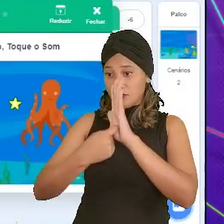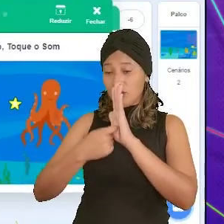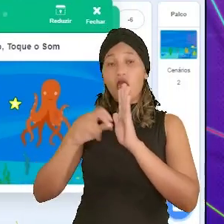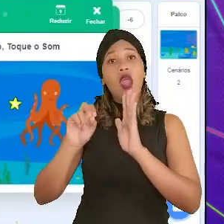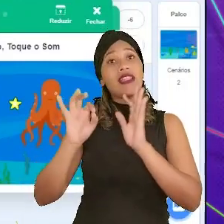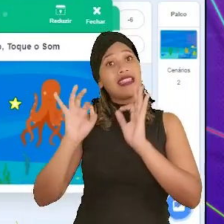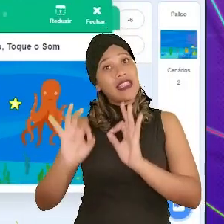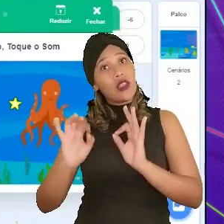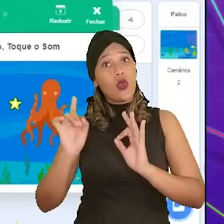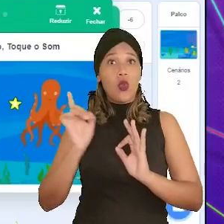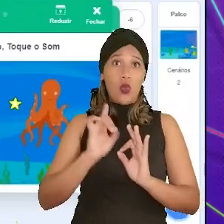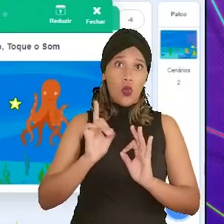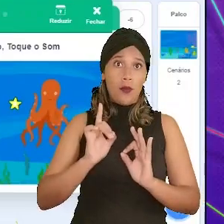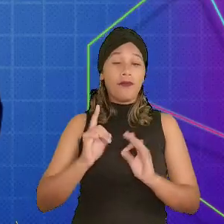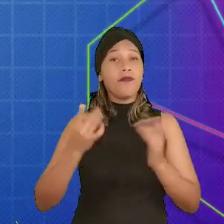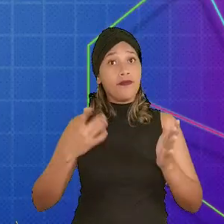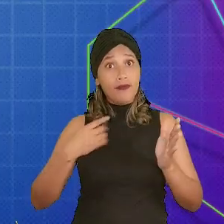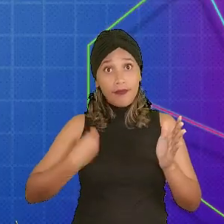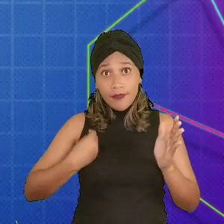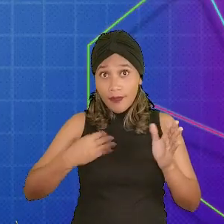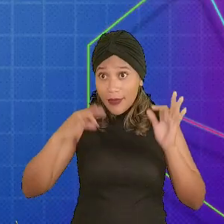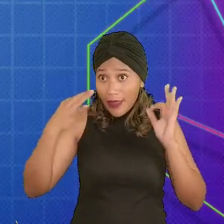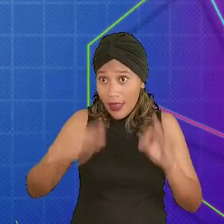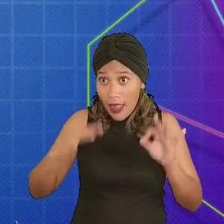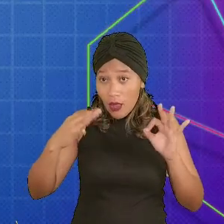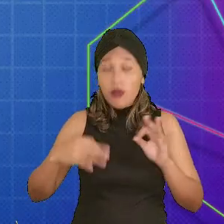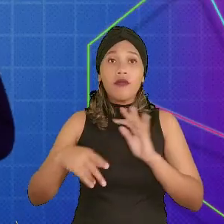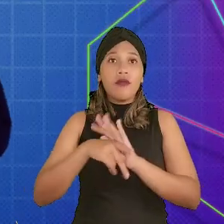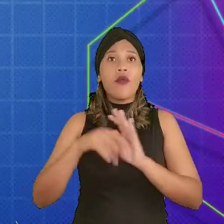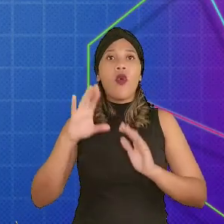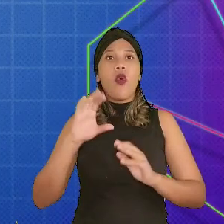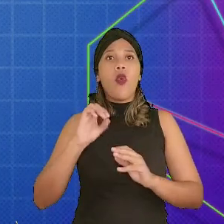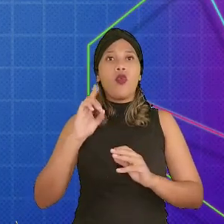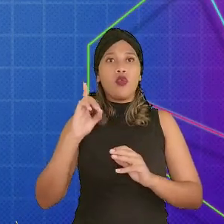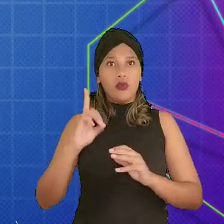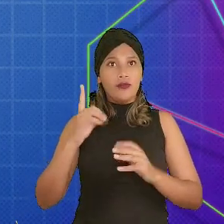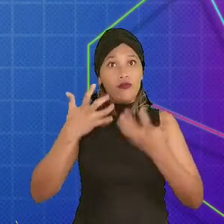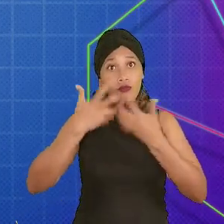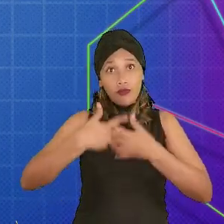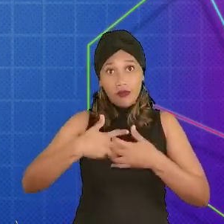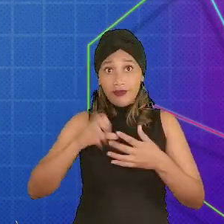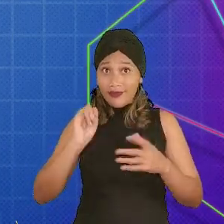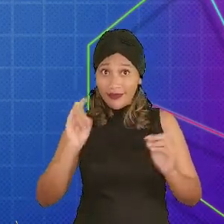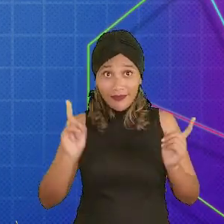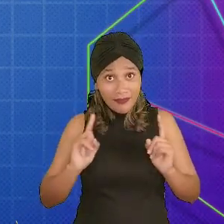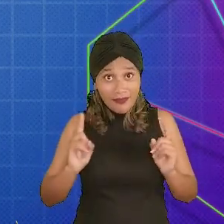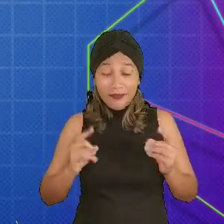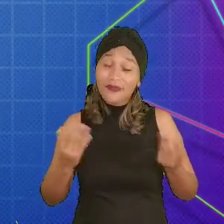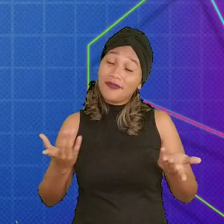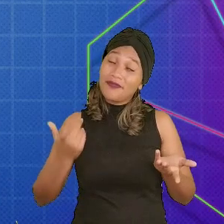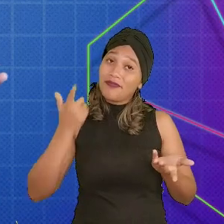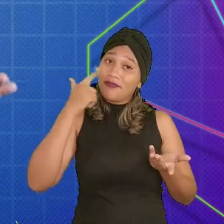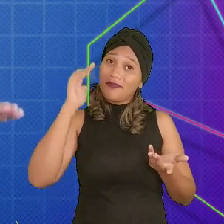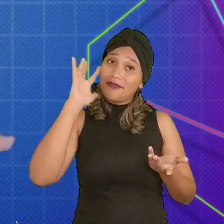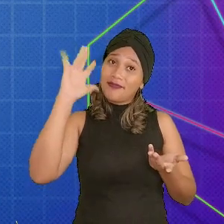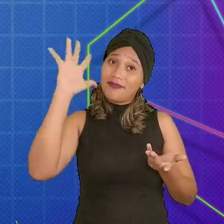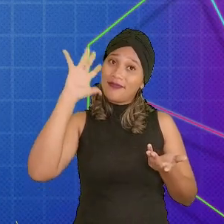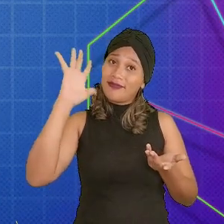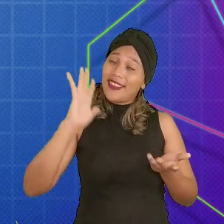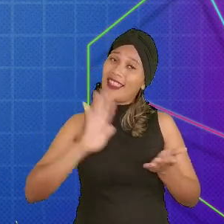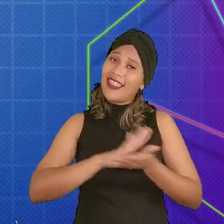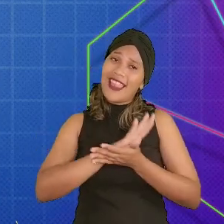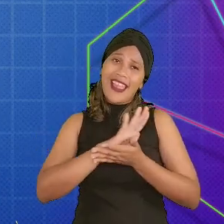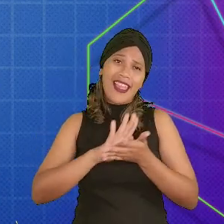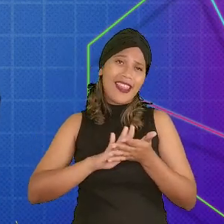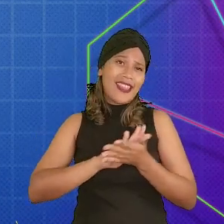estão corretas ou incorretas. Estando corretas, o resto do código funciona, e se não, como vocês podem